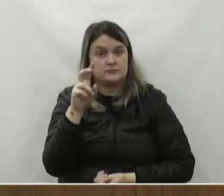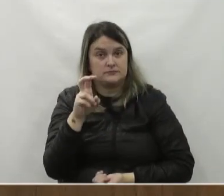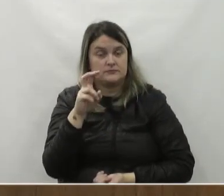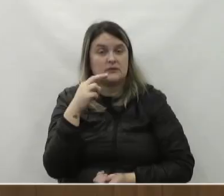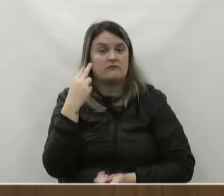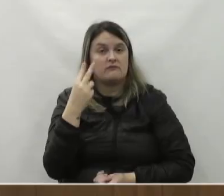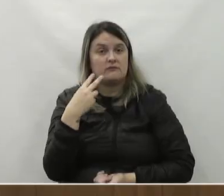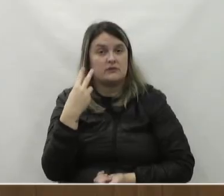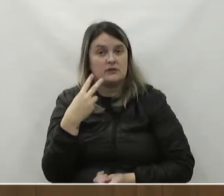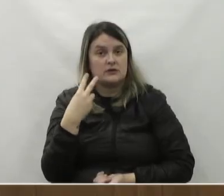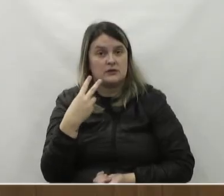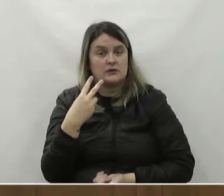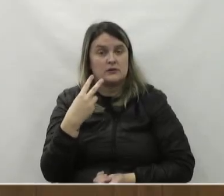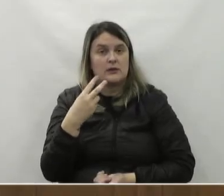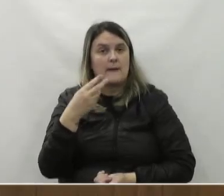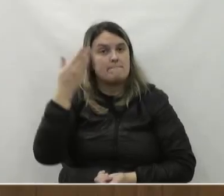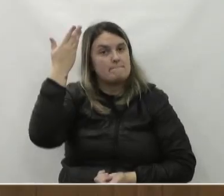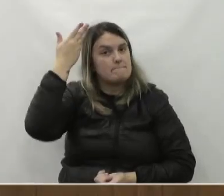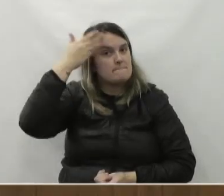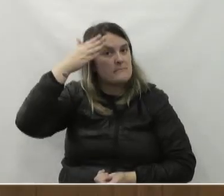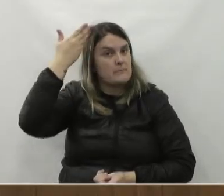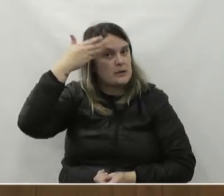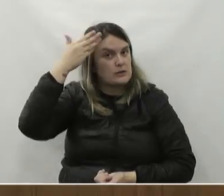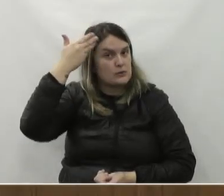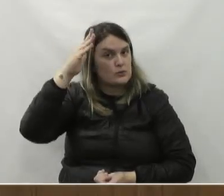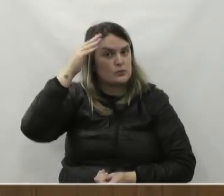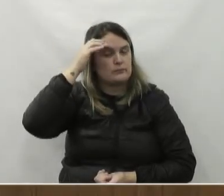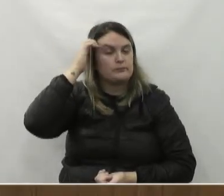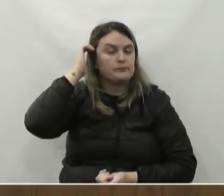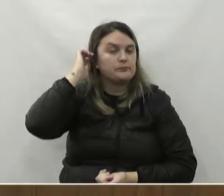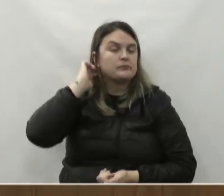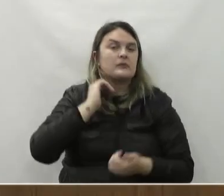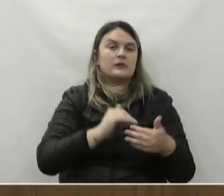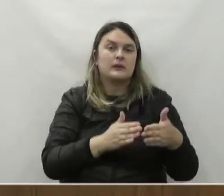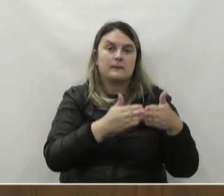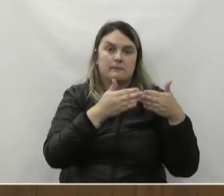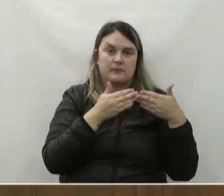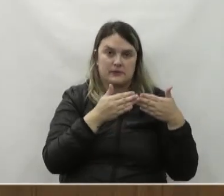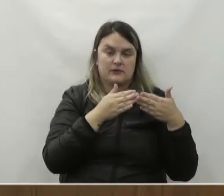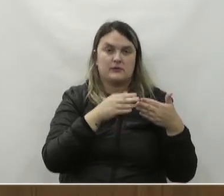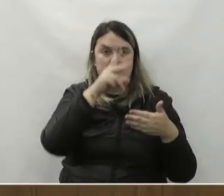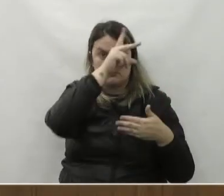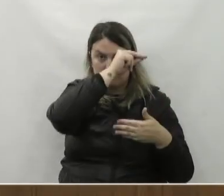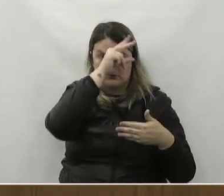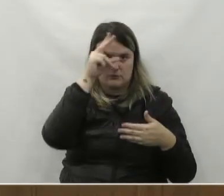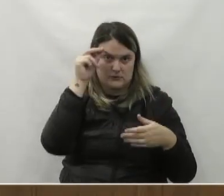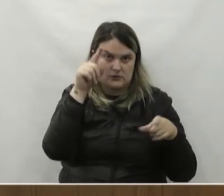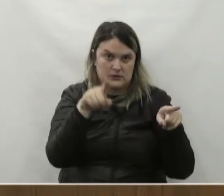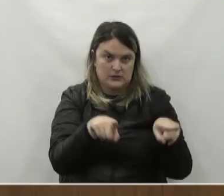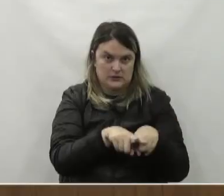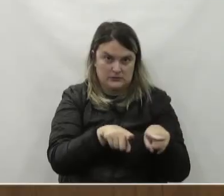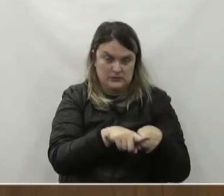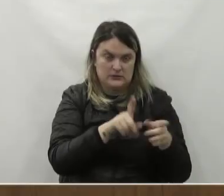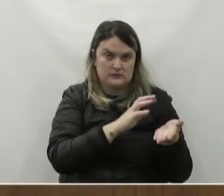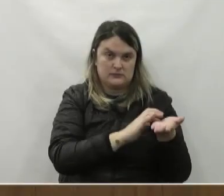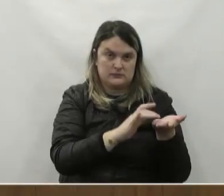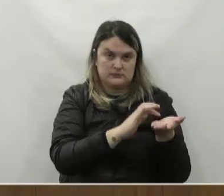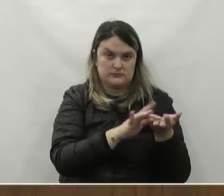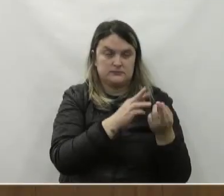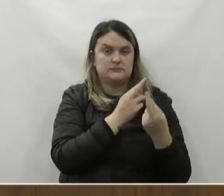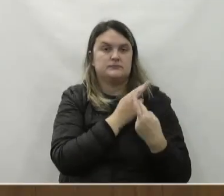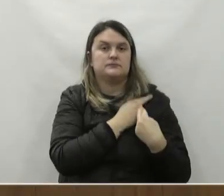243/2025 do vereador Valdir Luiz Cortellini ao Poder Executivo Municipal, por meio da Secretaria